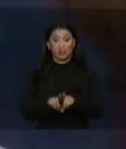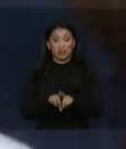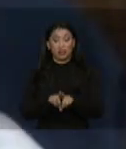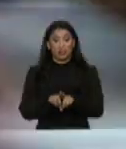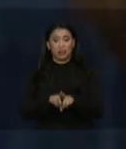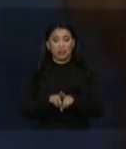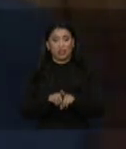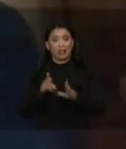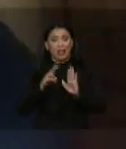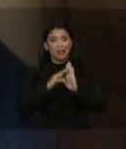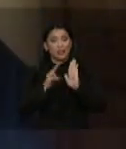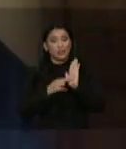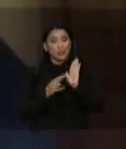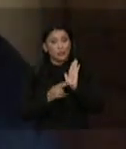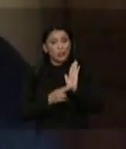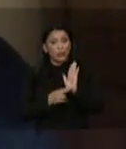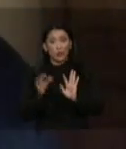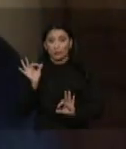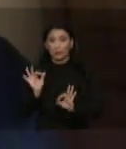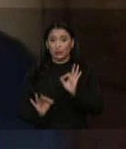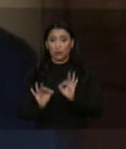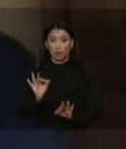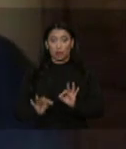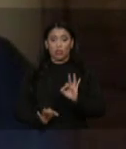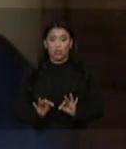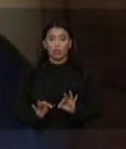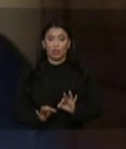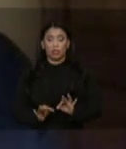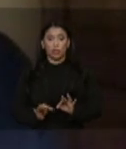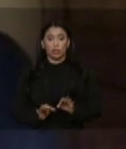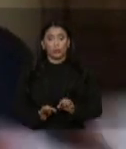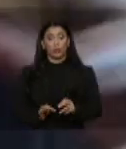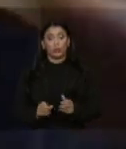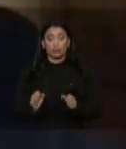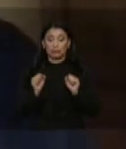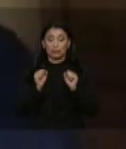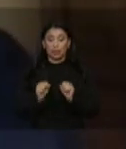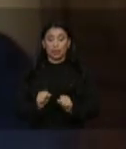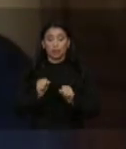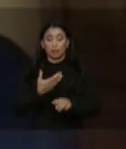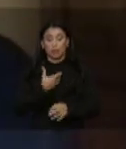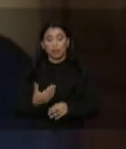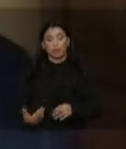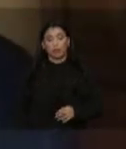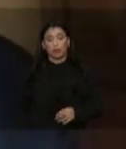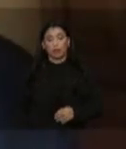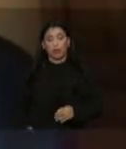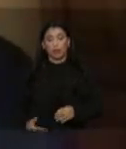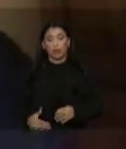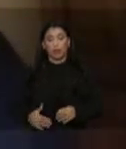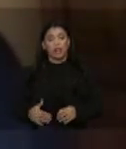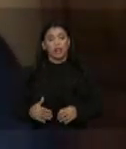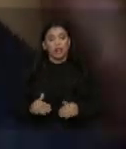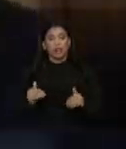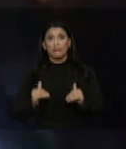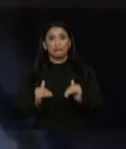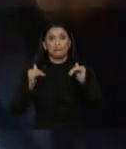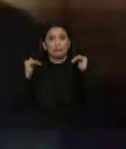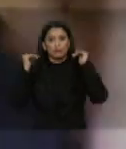as normas jurídicas ou o poder do estado é transcendiam o território físico e teriam que